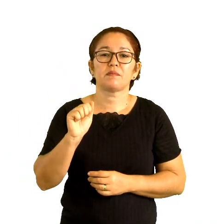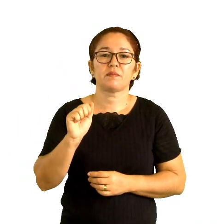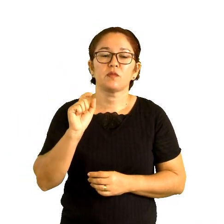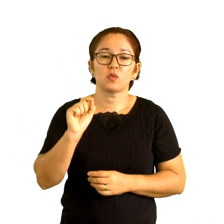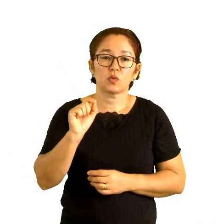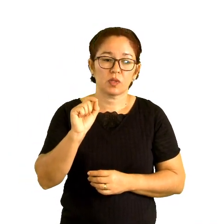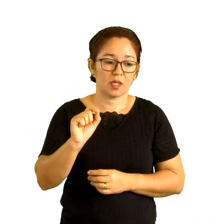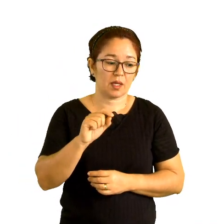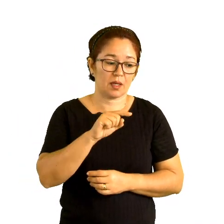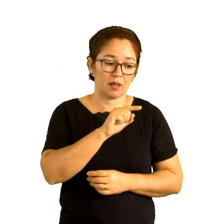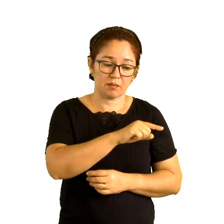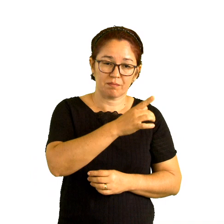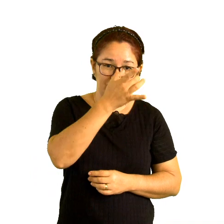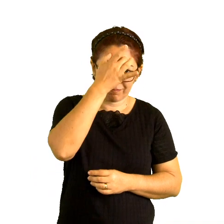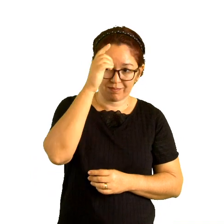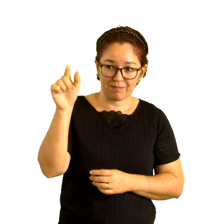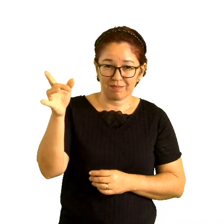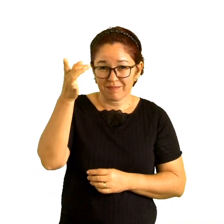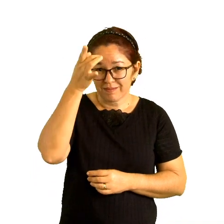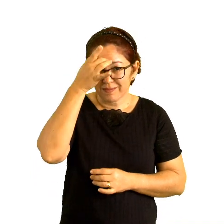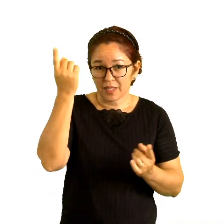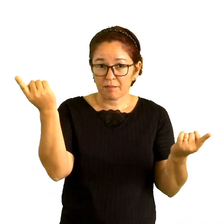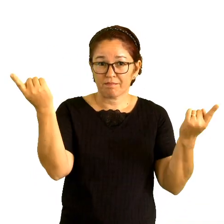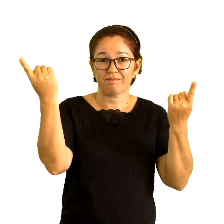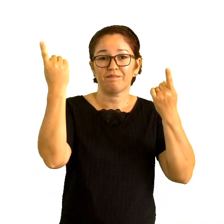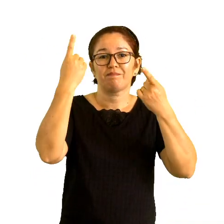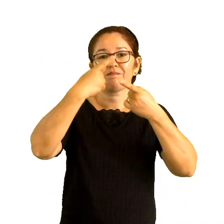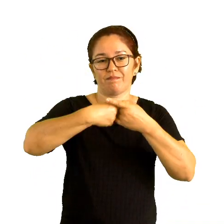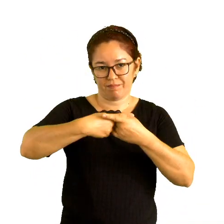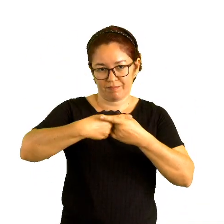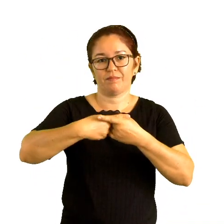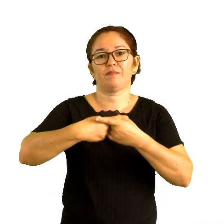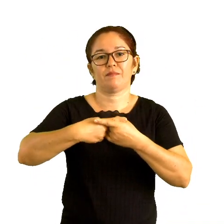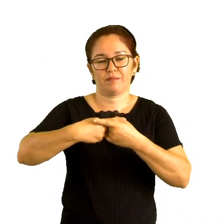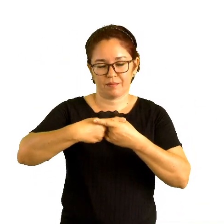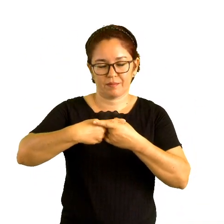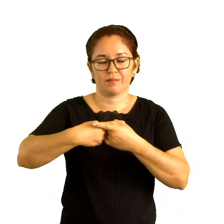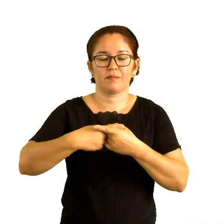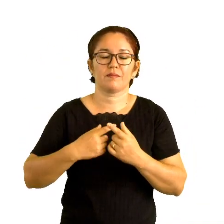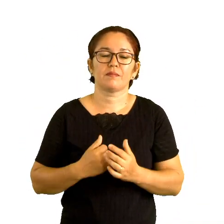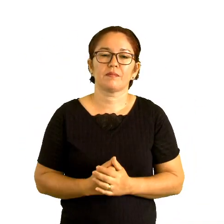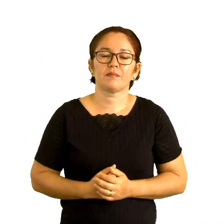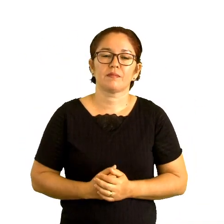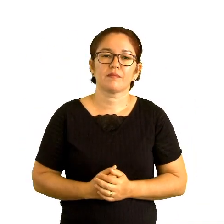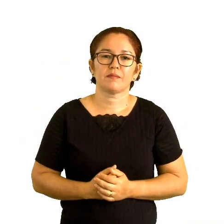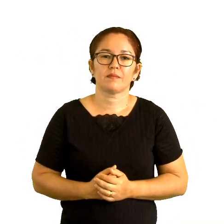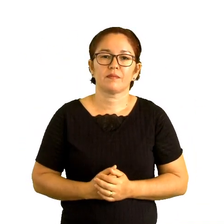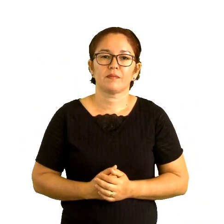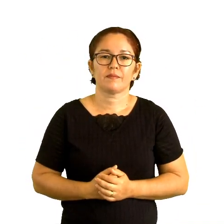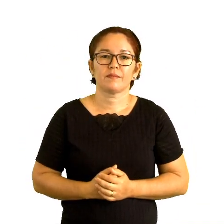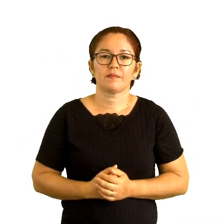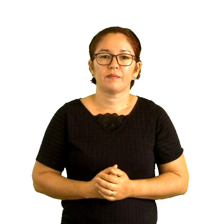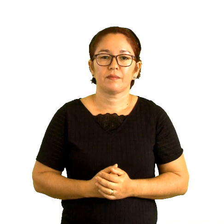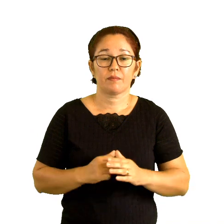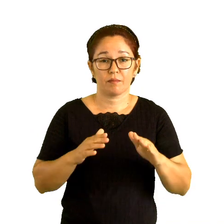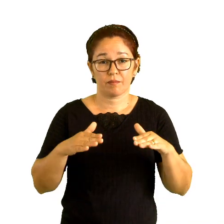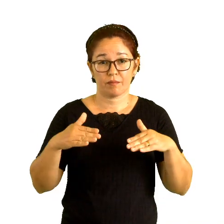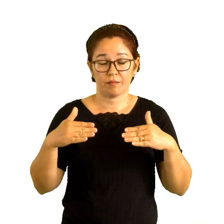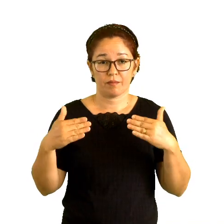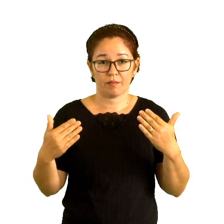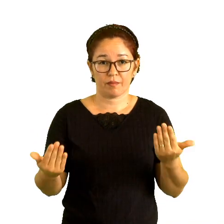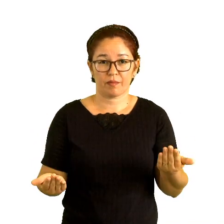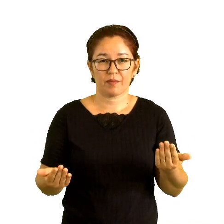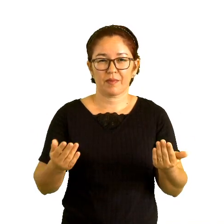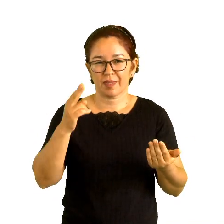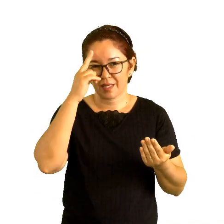ideias contrárias às ideias centrais do texto original. Então, esse texto,